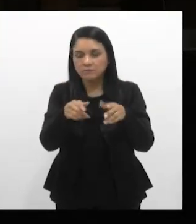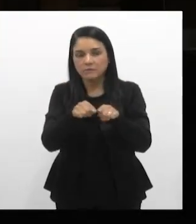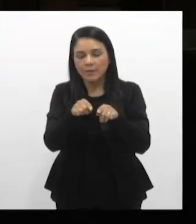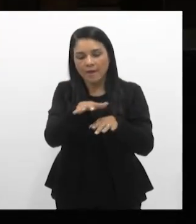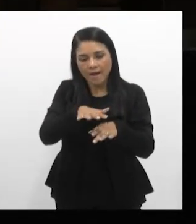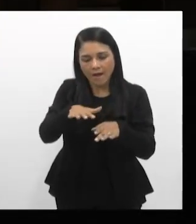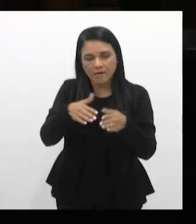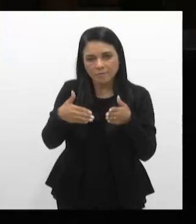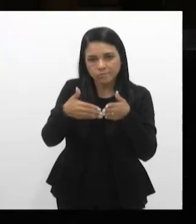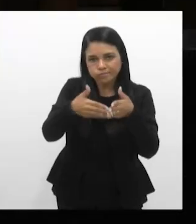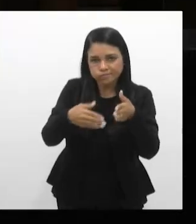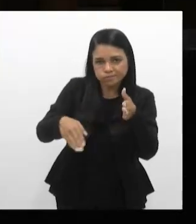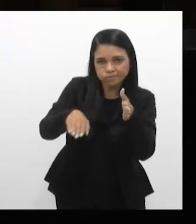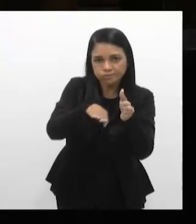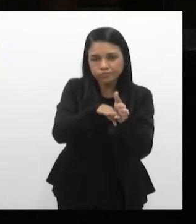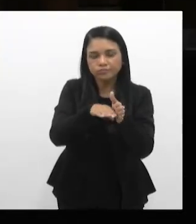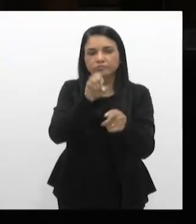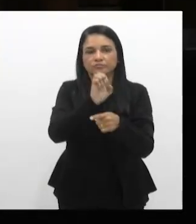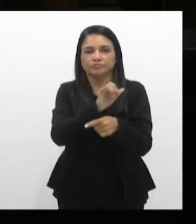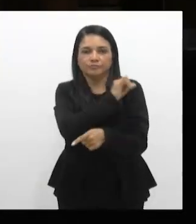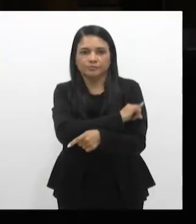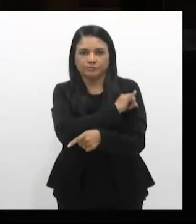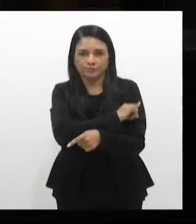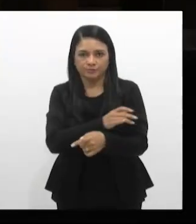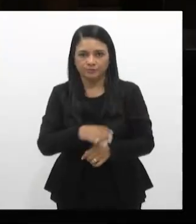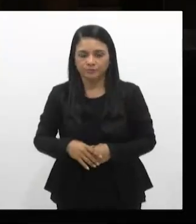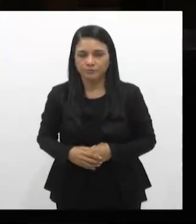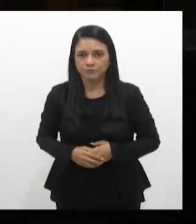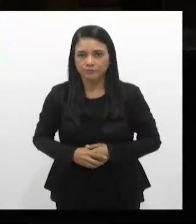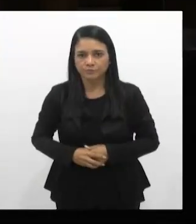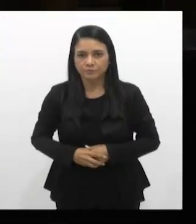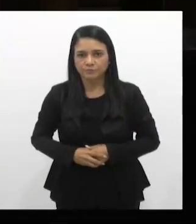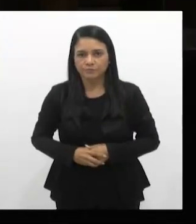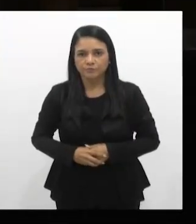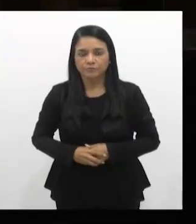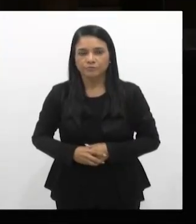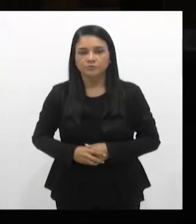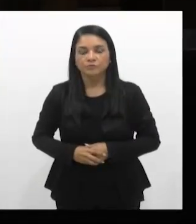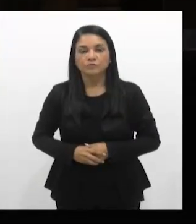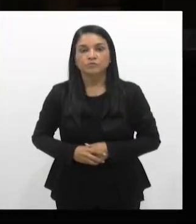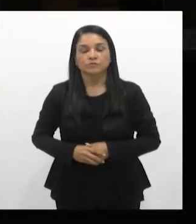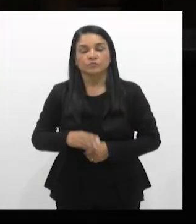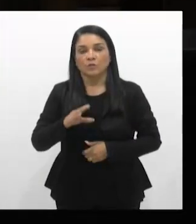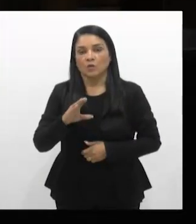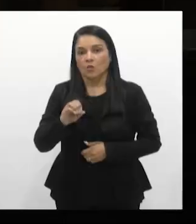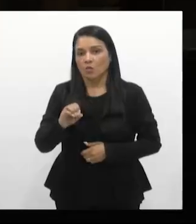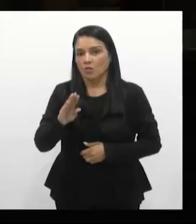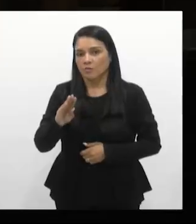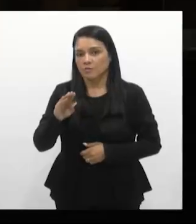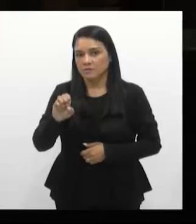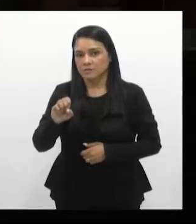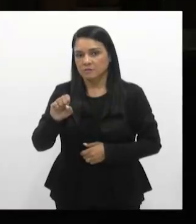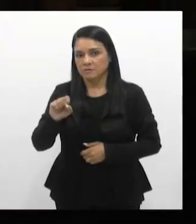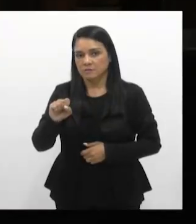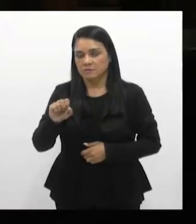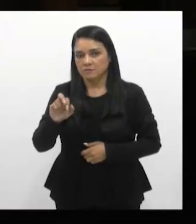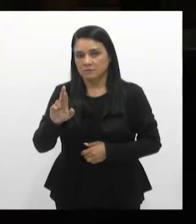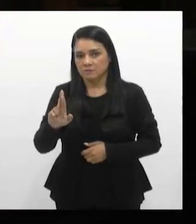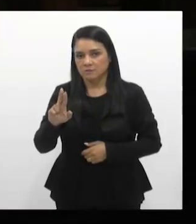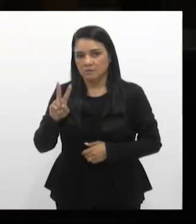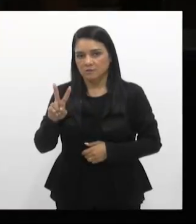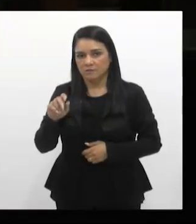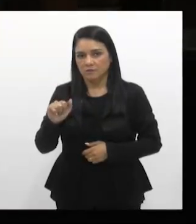portuárias no estado do Rio de Janeiro. E esse observatório, ele tem por